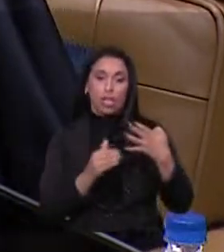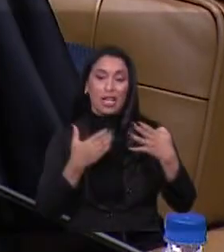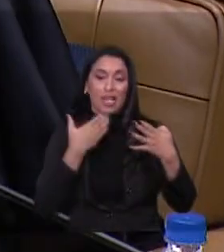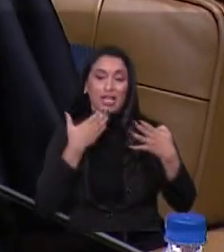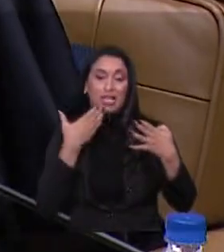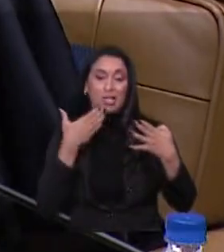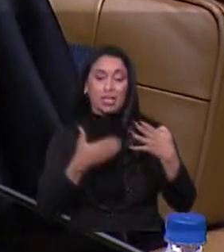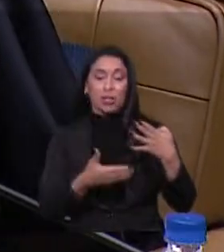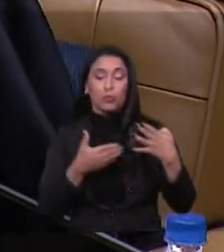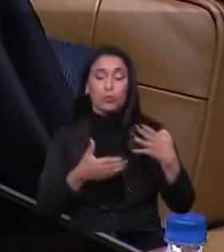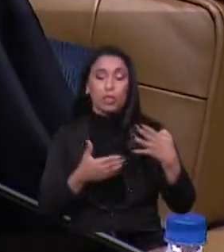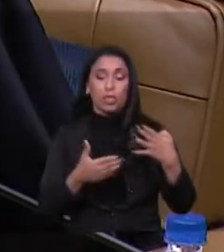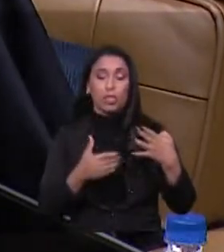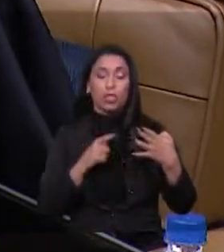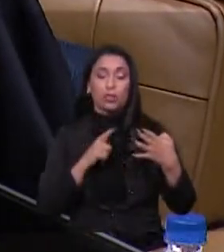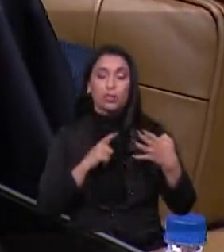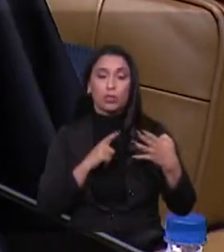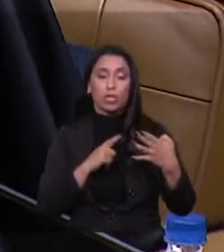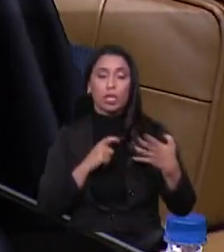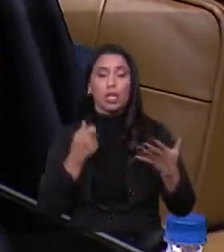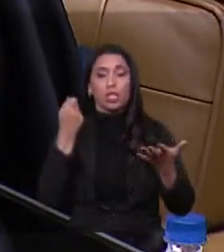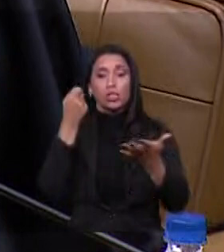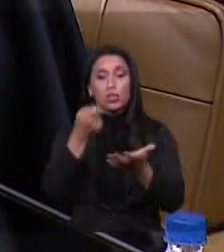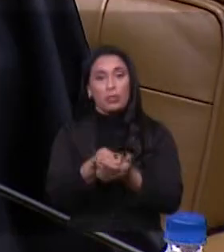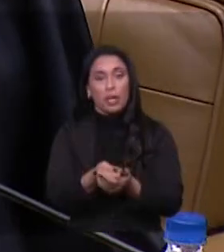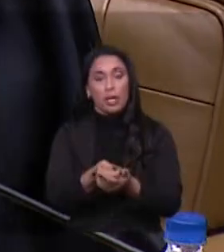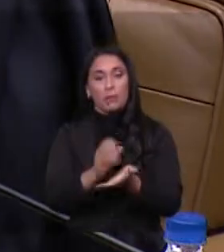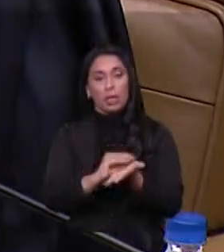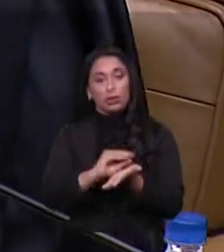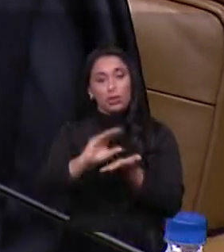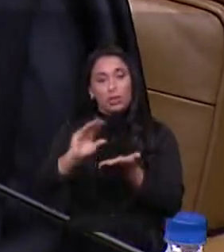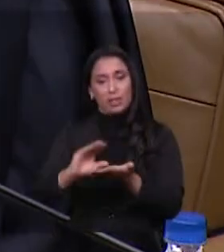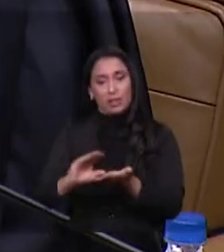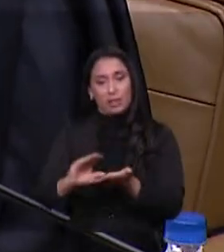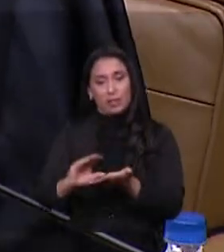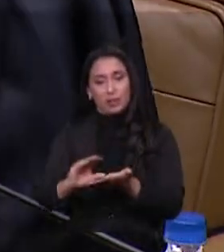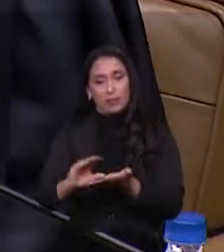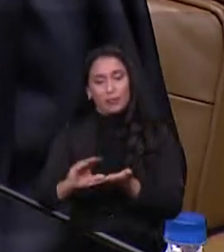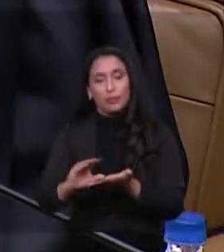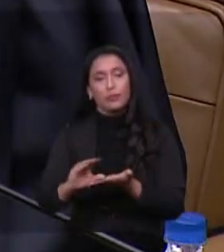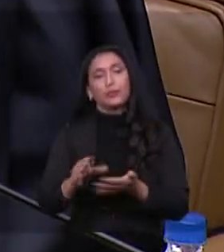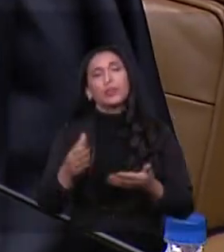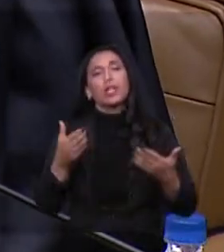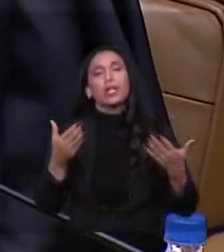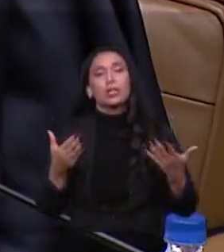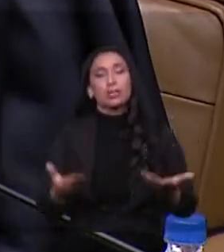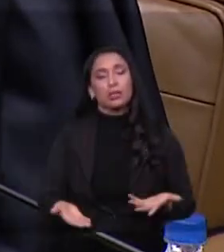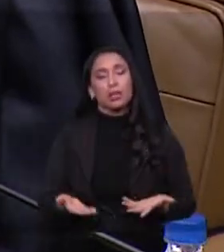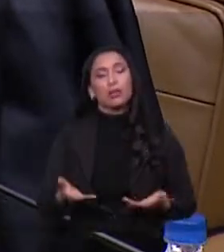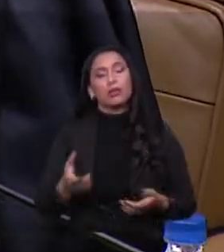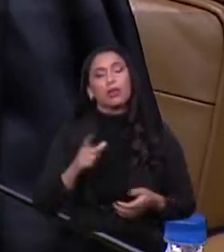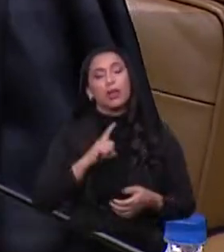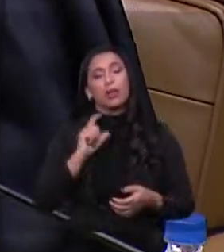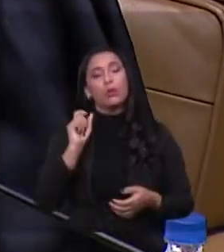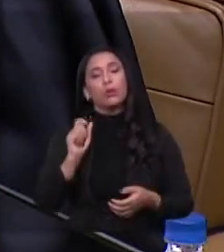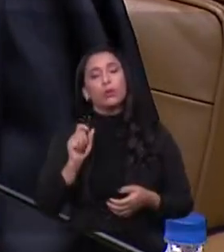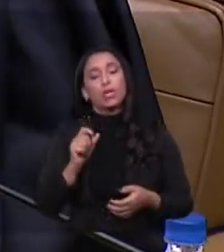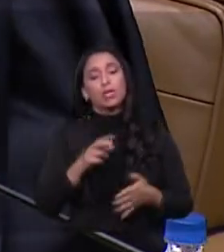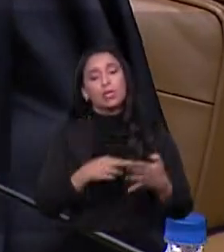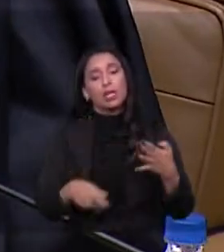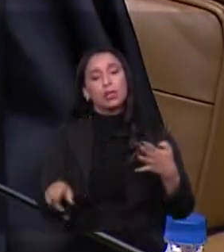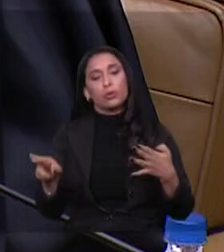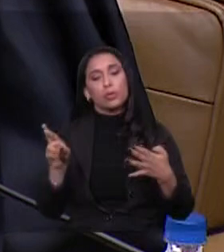na possessória subsidiário de indenização. E portanto, aqui, nesse